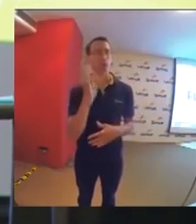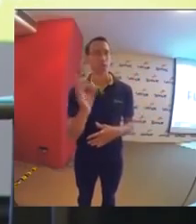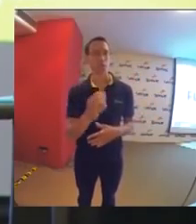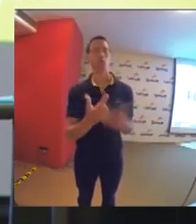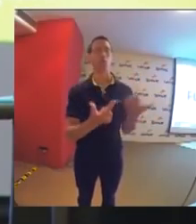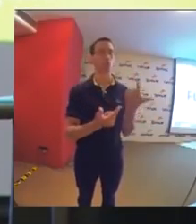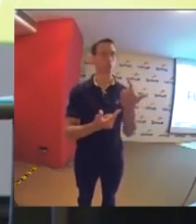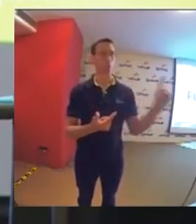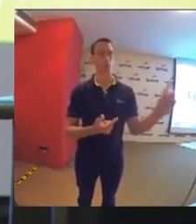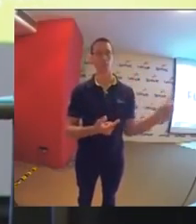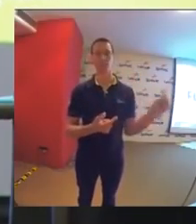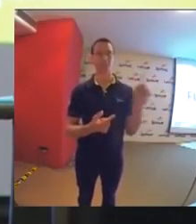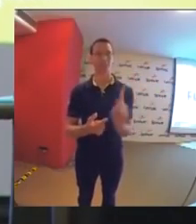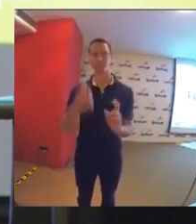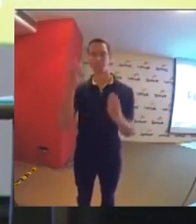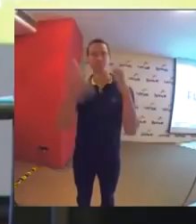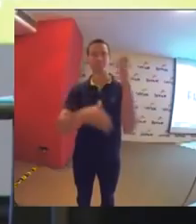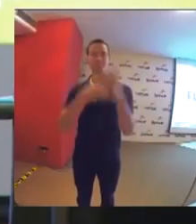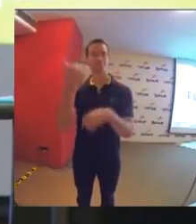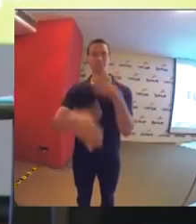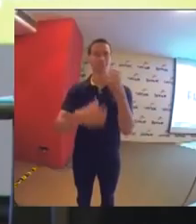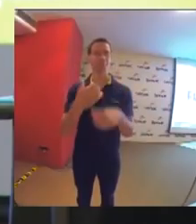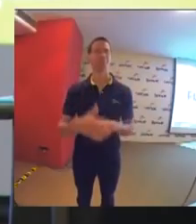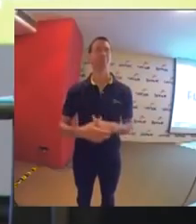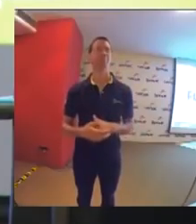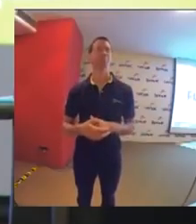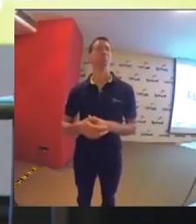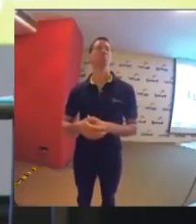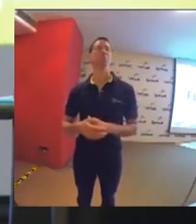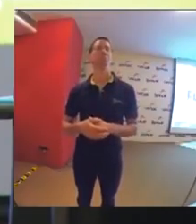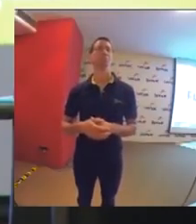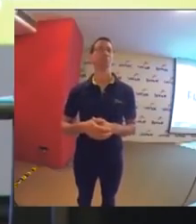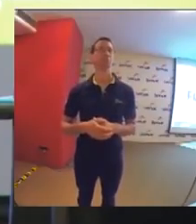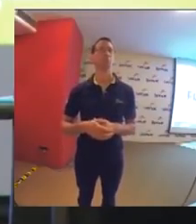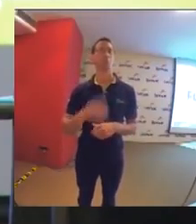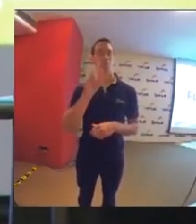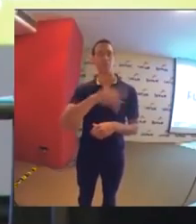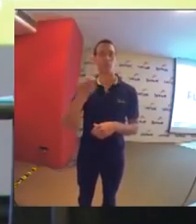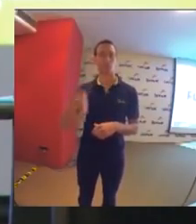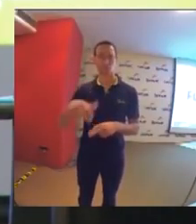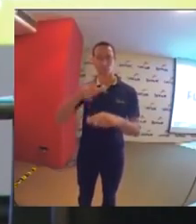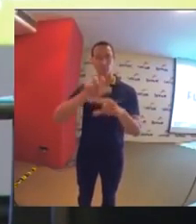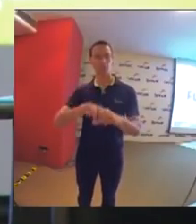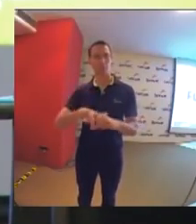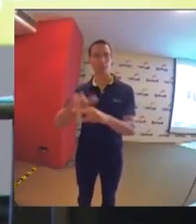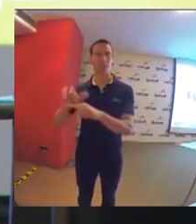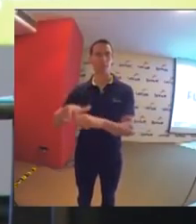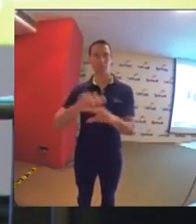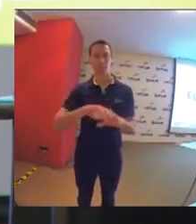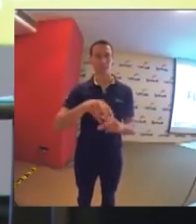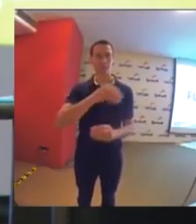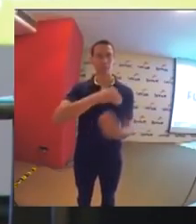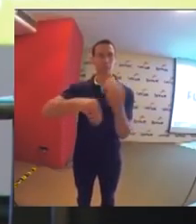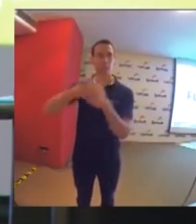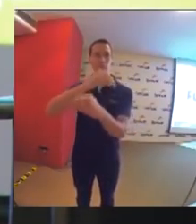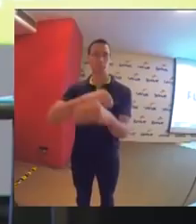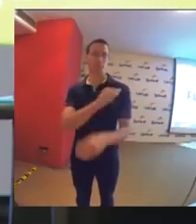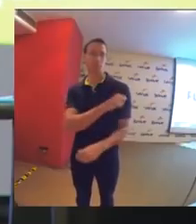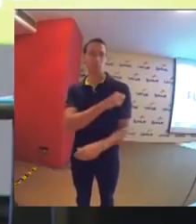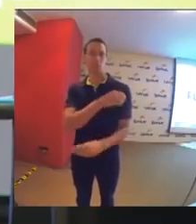melhor. Pau. Os professores sentados no meio dos alunos, com os seus registros de